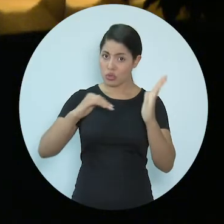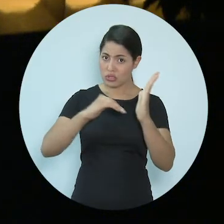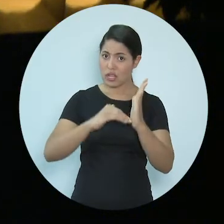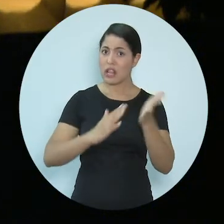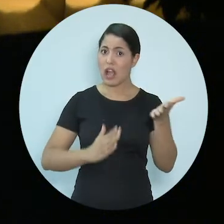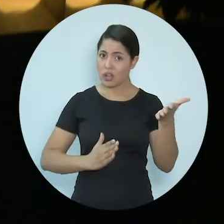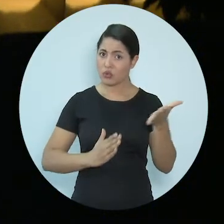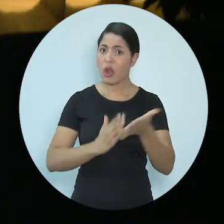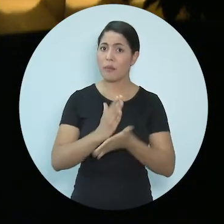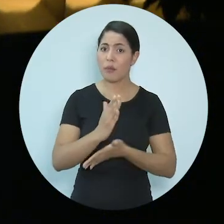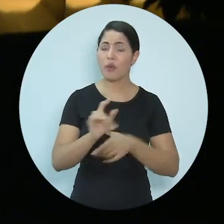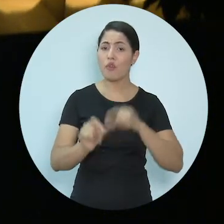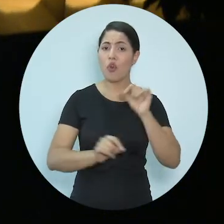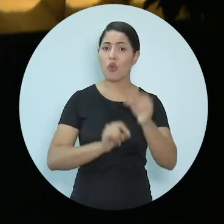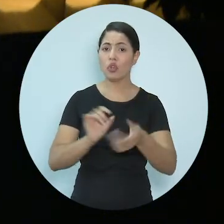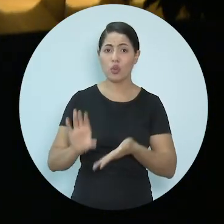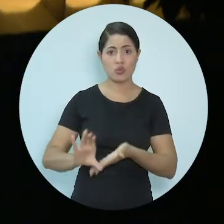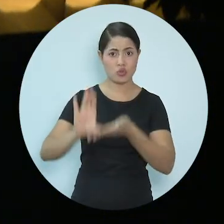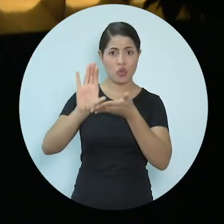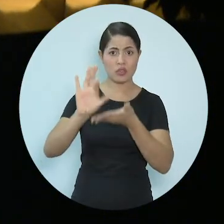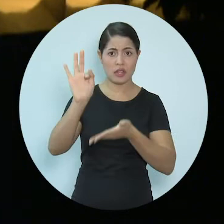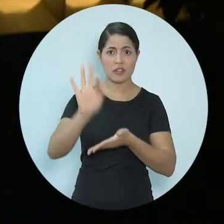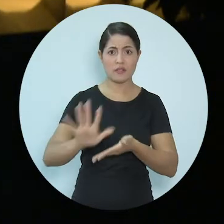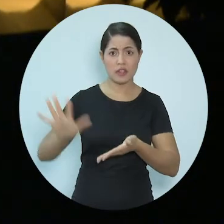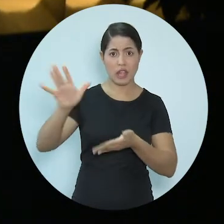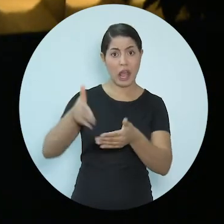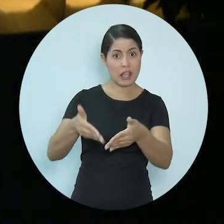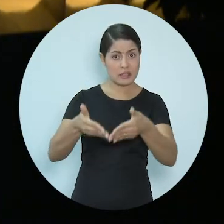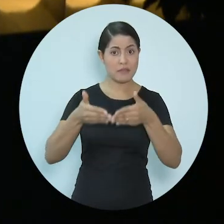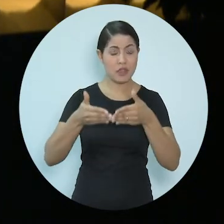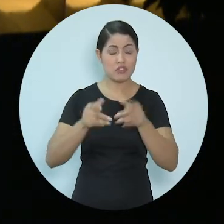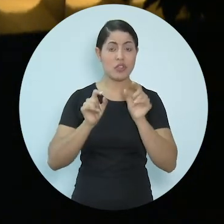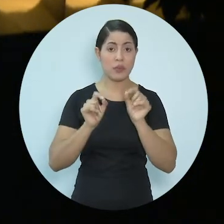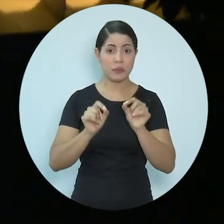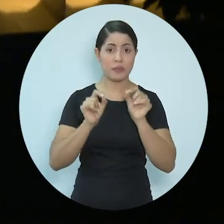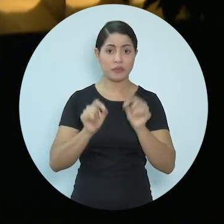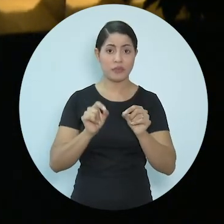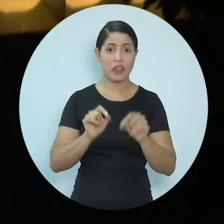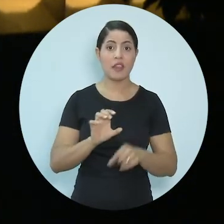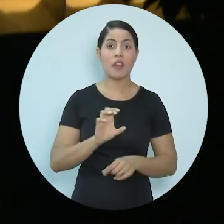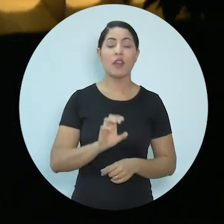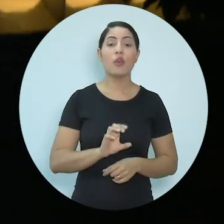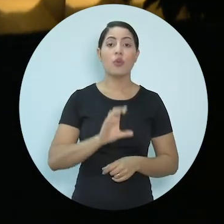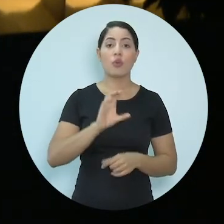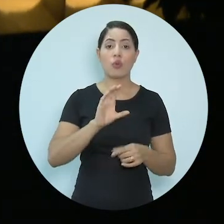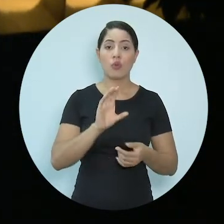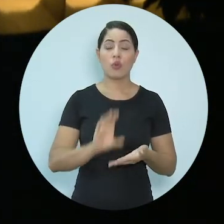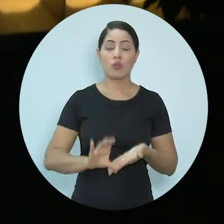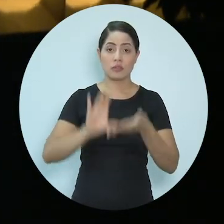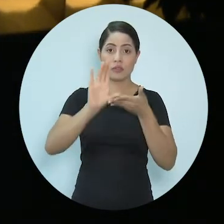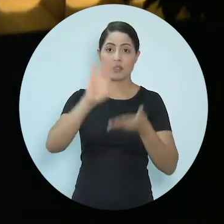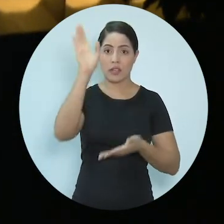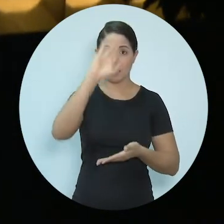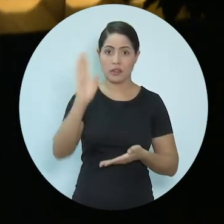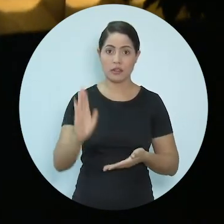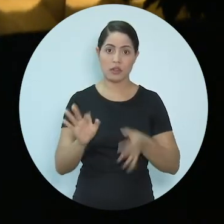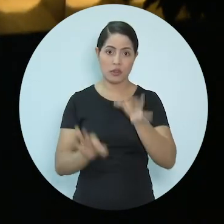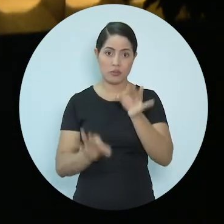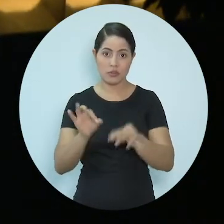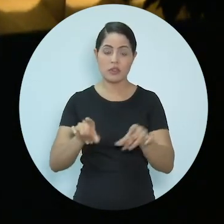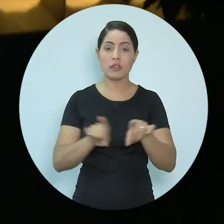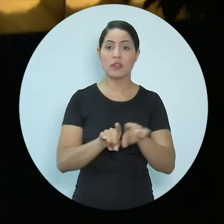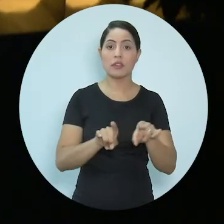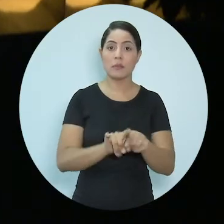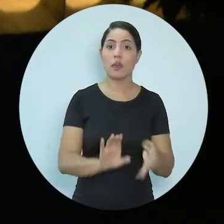O Senado aprovou as indicações dos conselheiros federais para comporem os colegiados do Conselho Nacional de Justiça e do